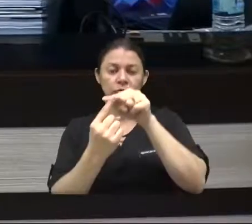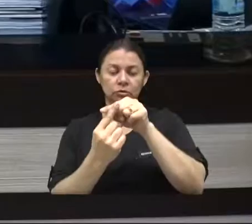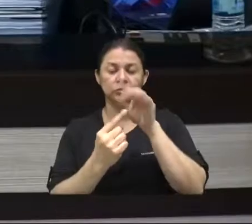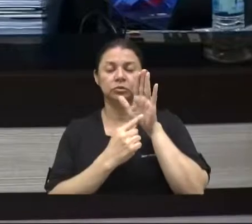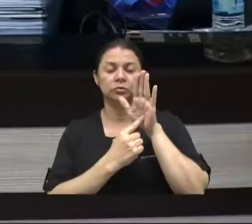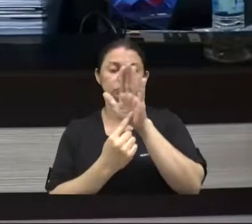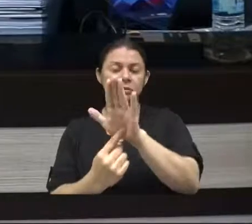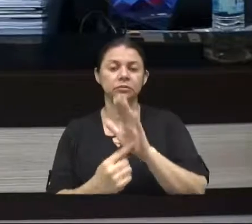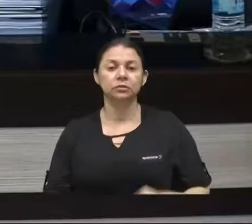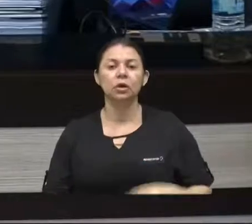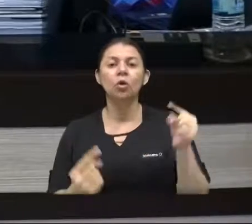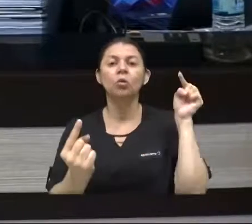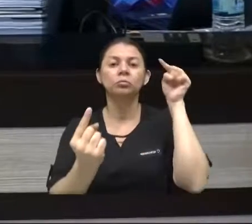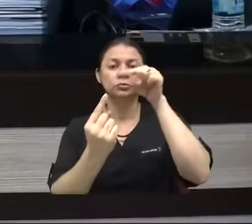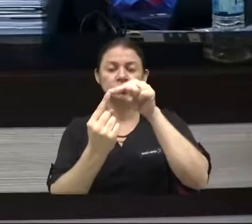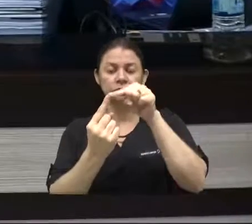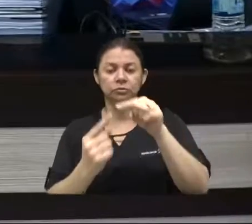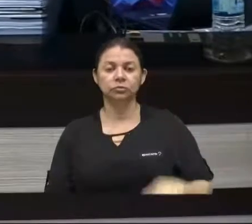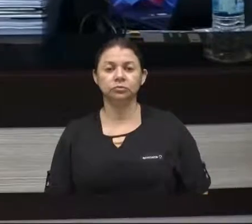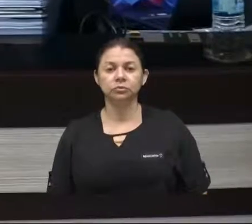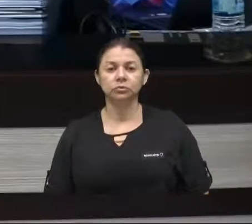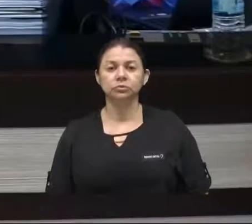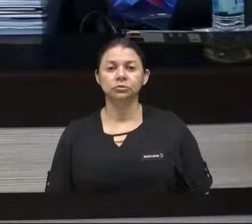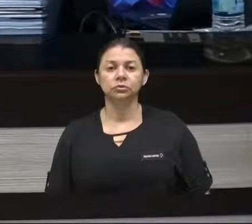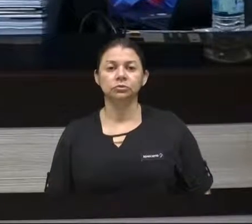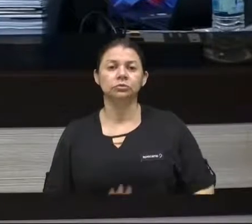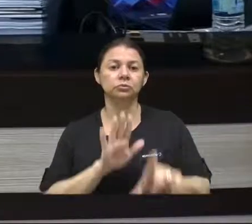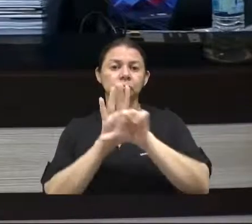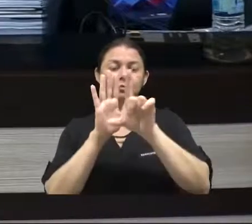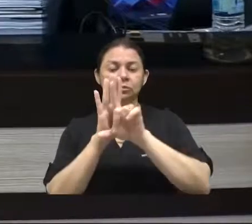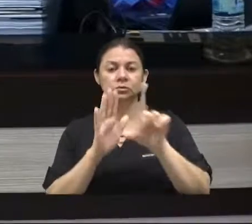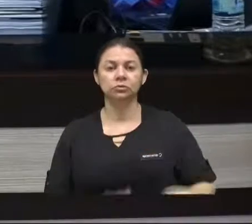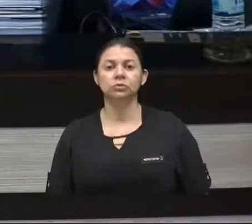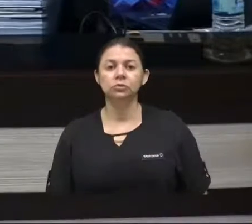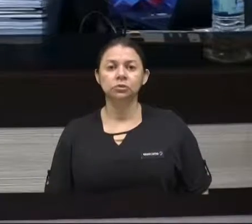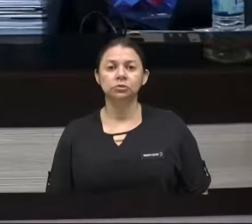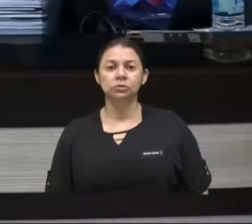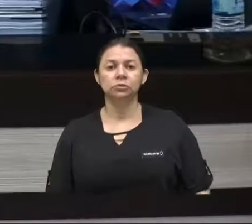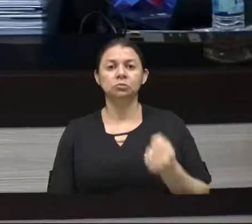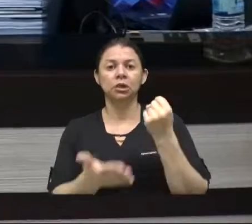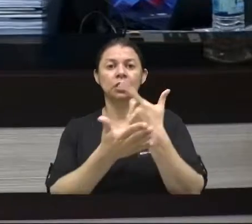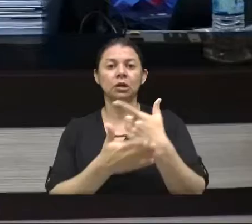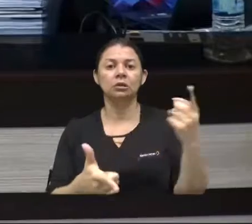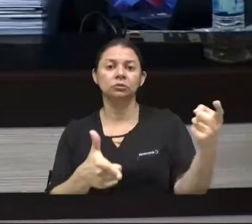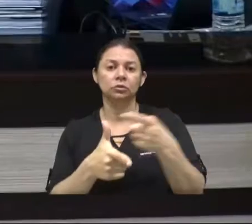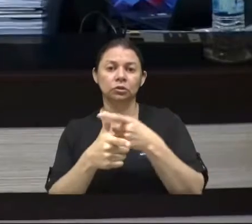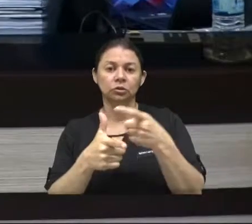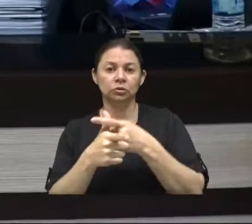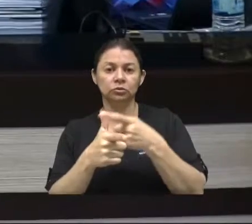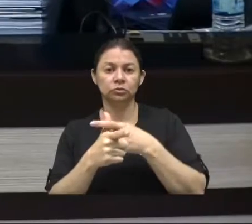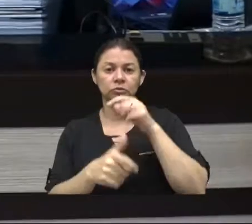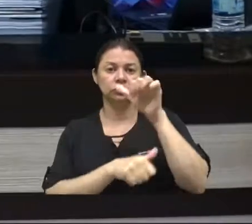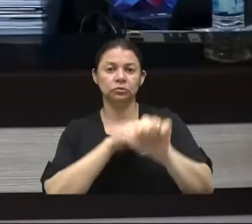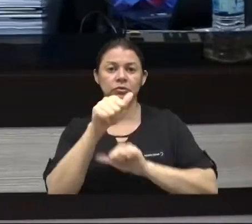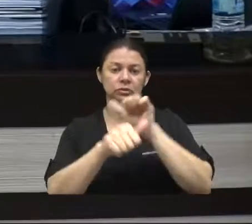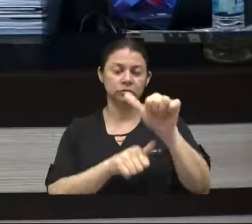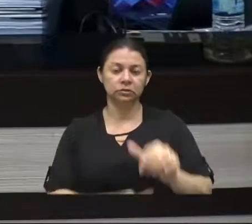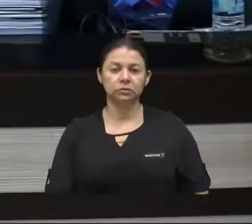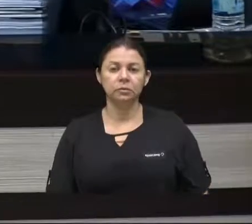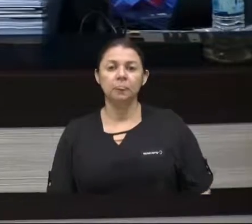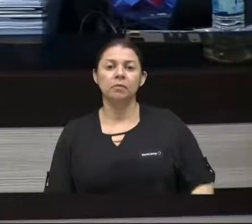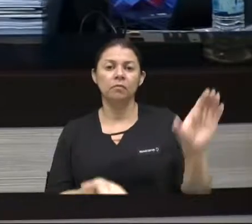de lei complementar que institui a forma de negociação de dívidas, quitação, transferências e regularizações das unidades habitacionais,